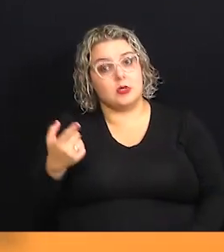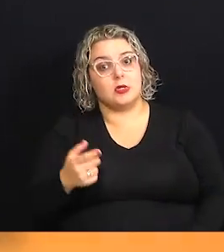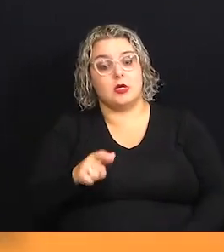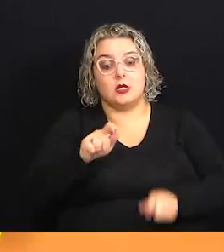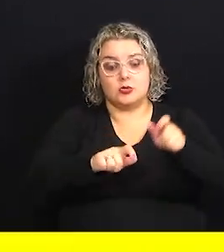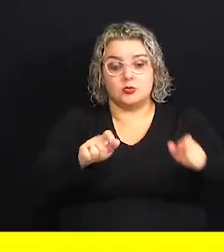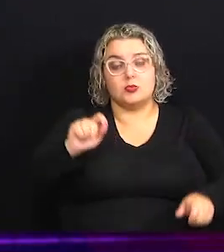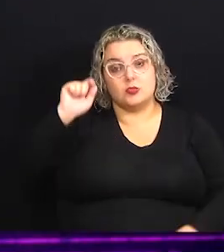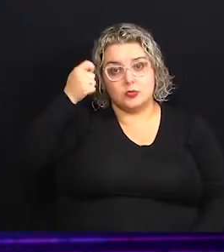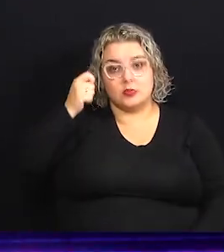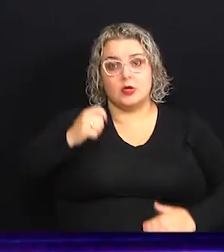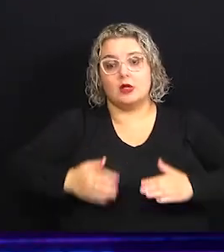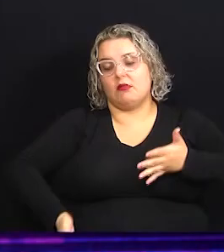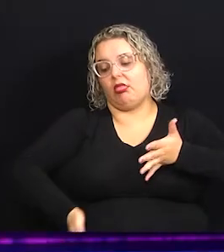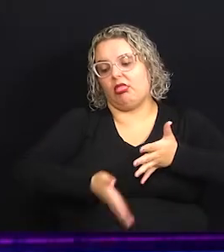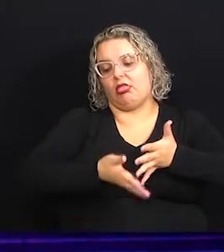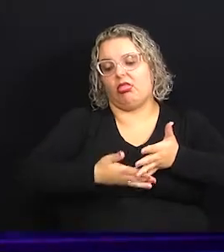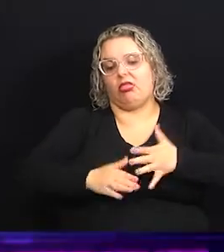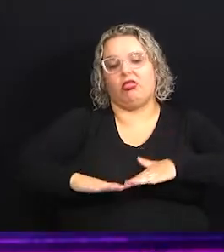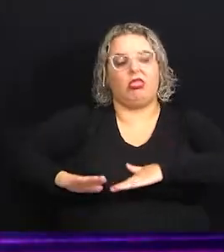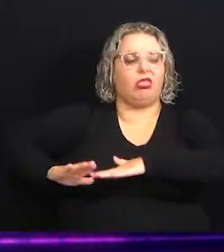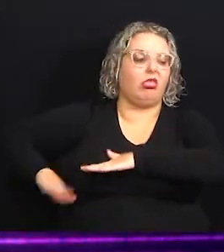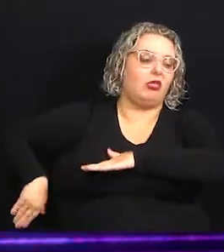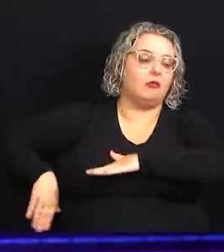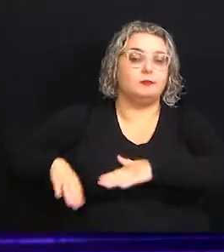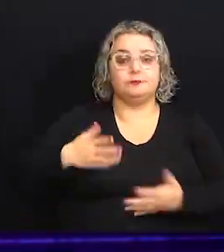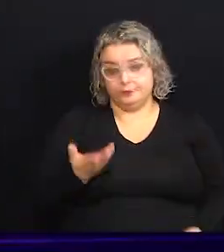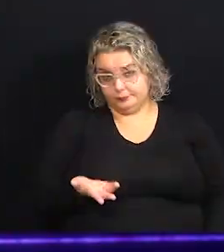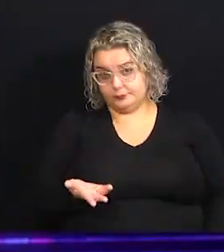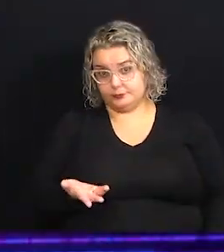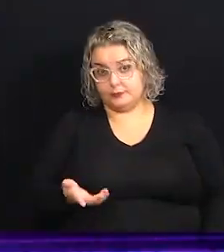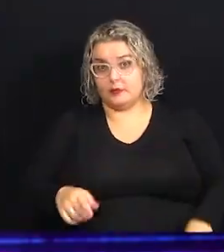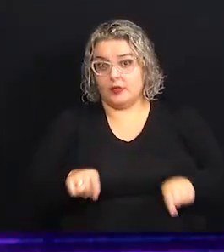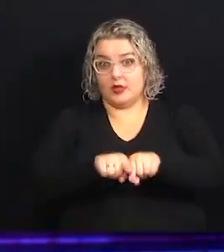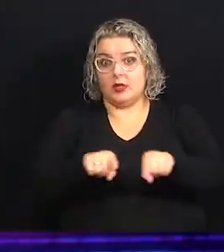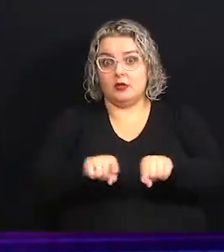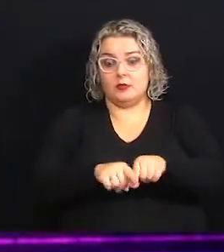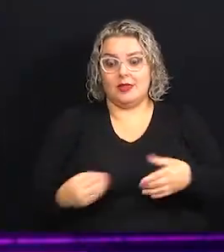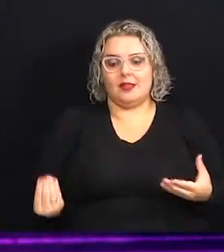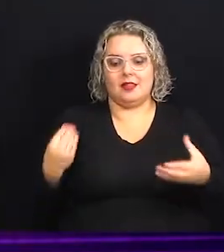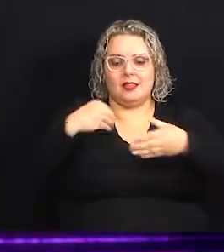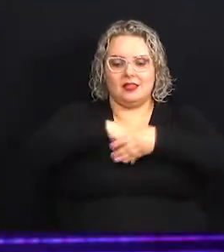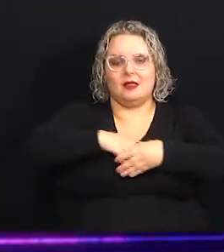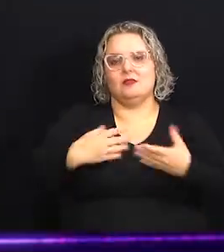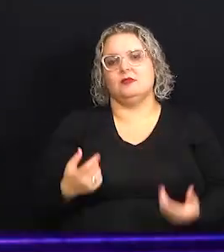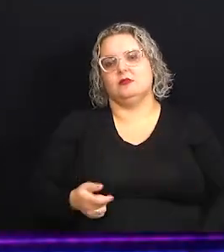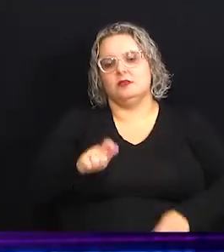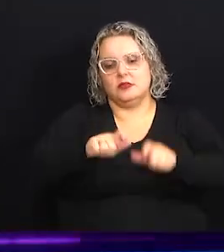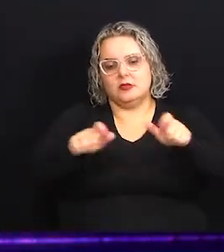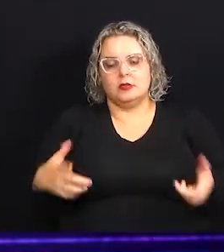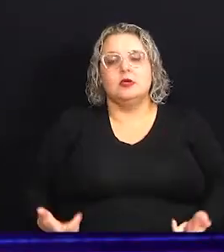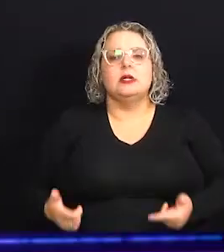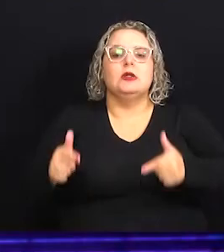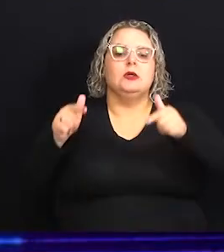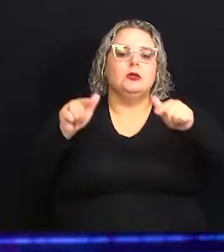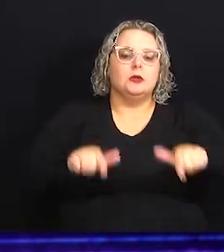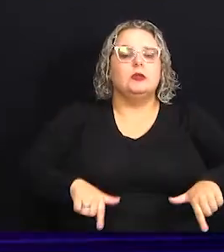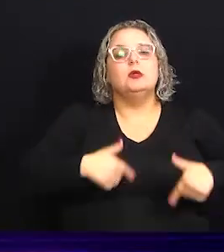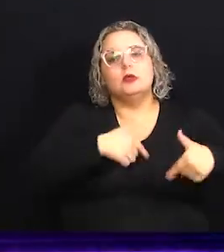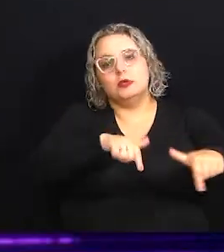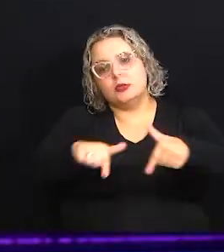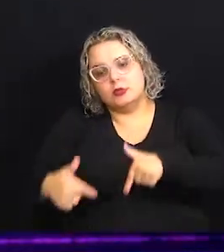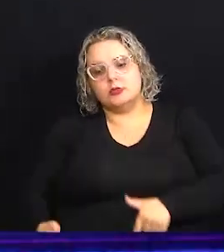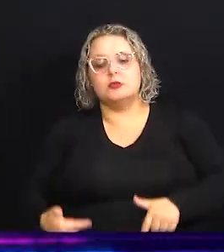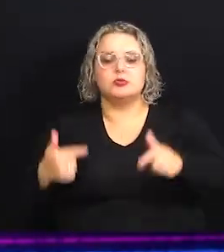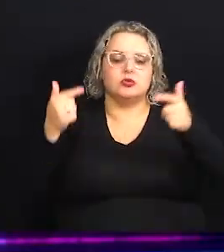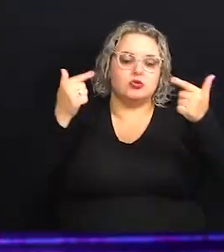que as pessoas negras elas são inferiores e isso se torna inclusive institucional, porque aí os espaços para